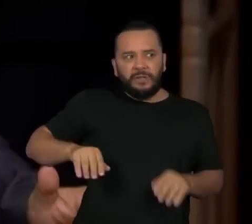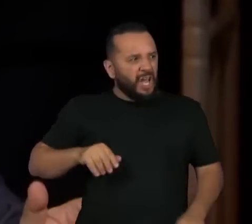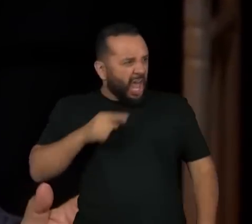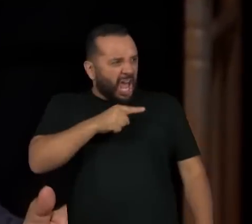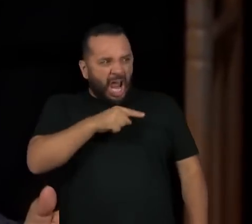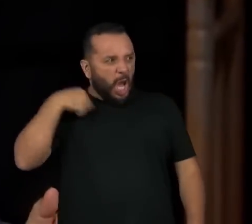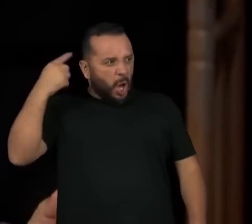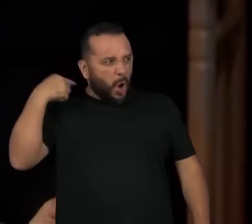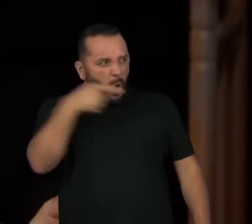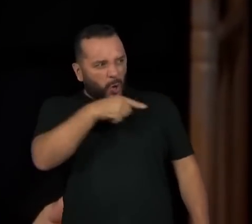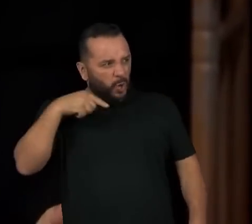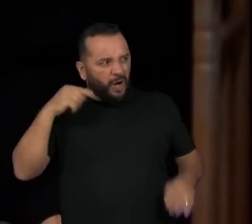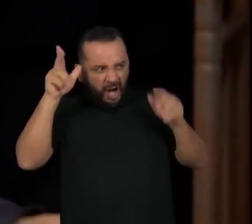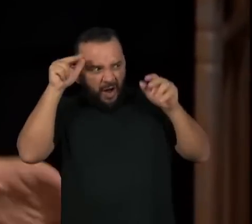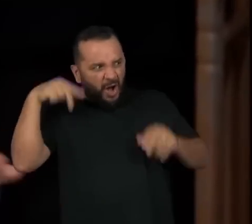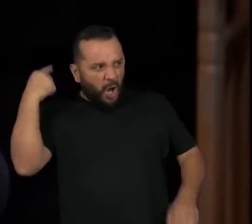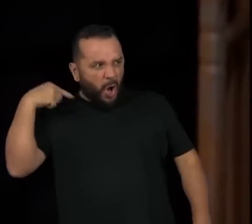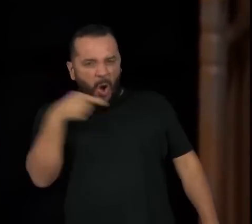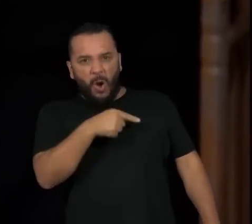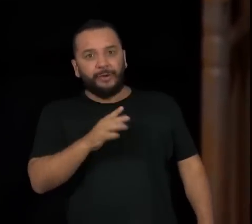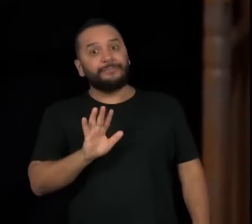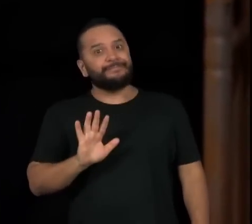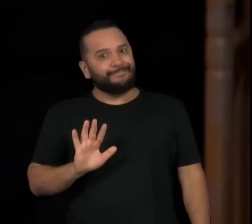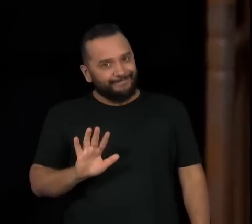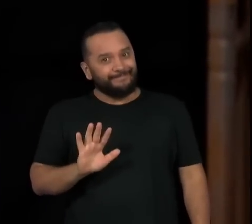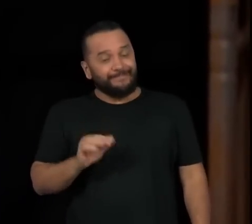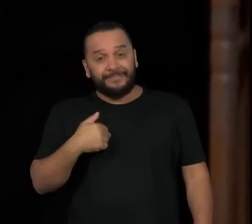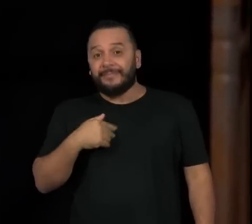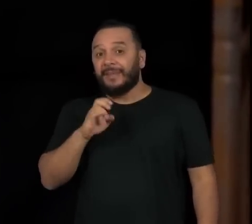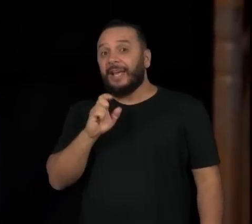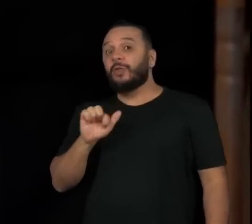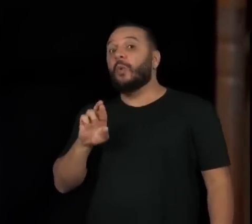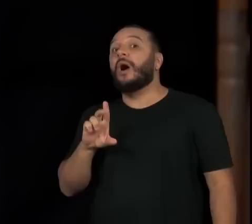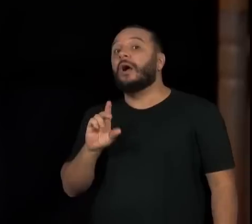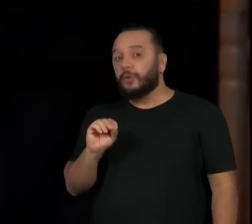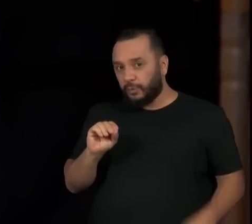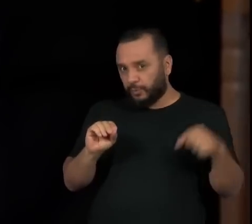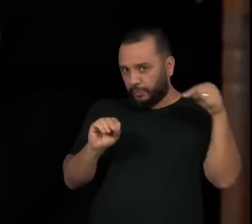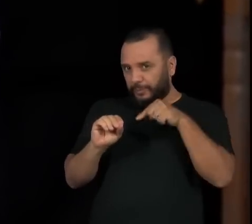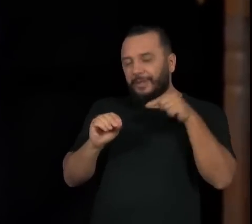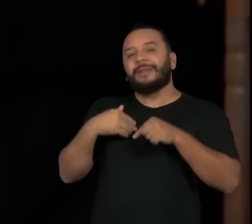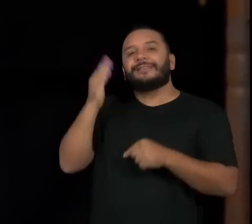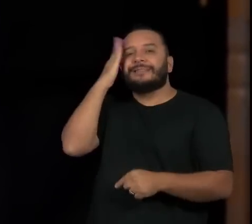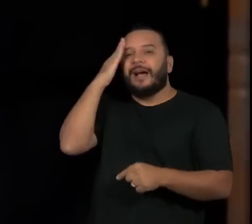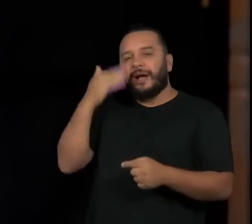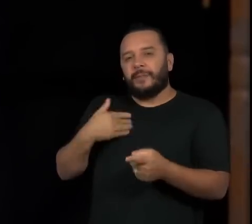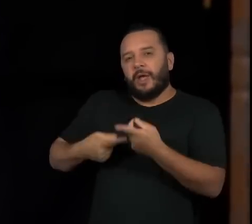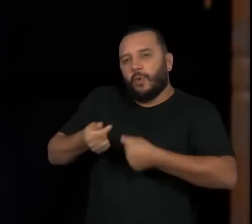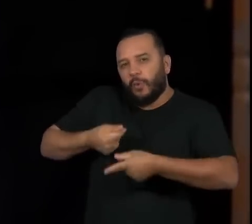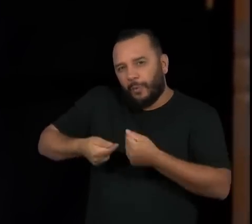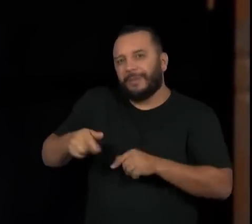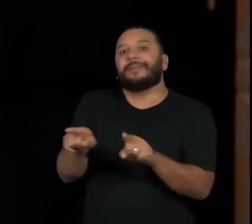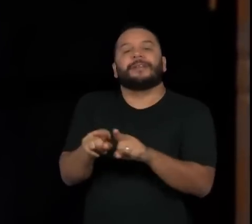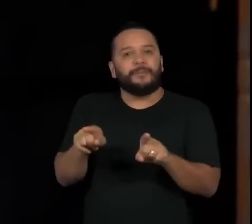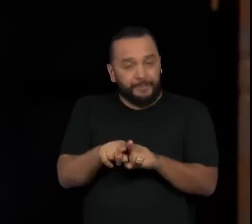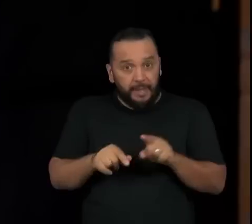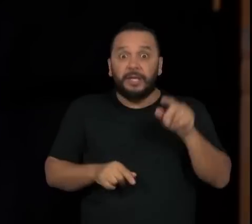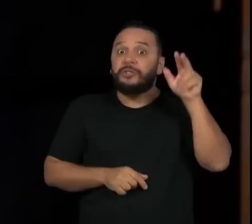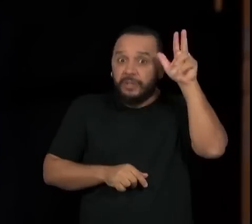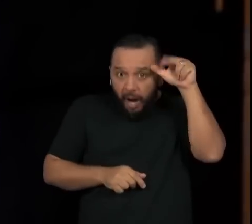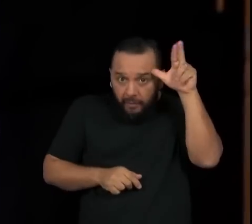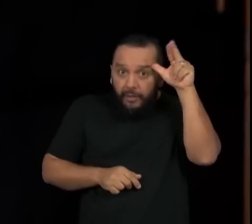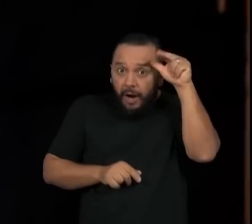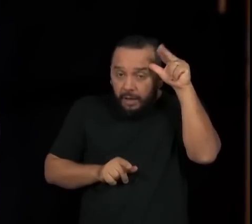enlouquecido. O meu convidado, Eduardo Moreira, ele entende tanto de economia quanto de cavalo. Eu estou falando que entende